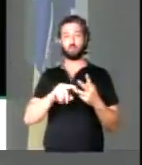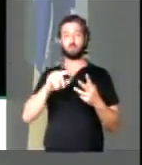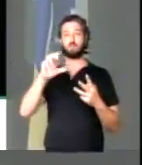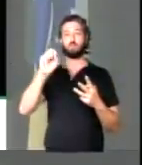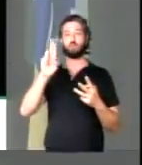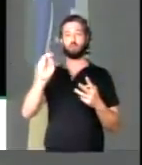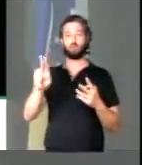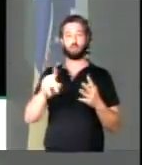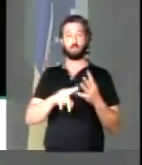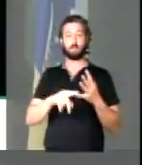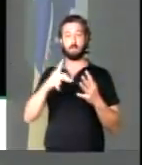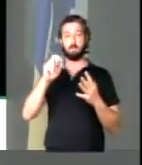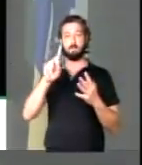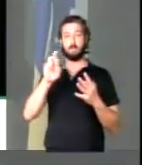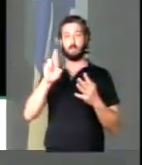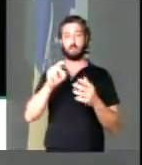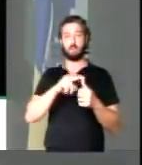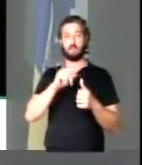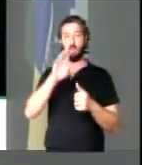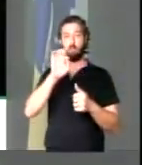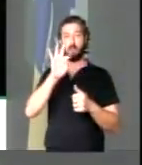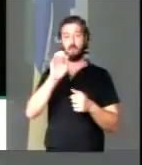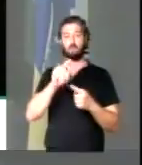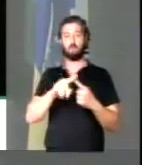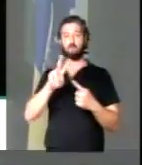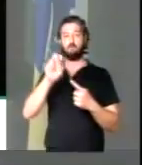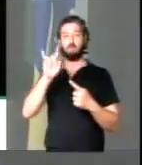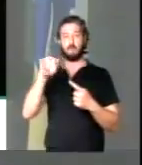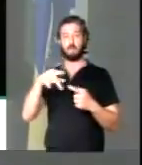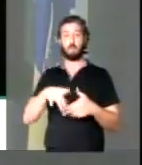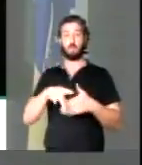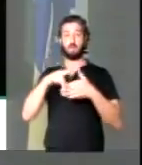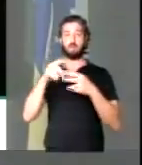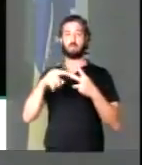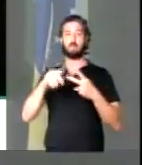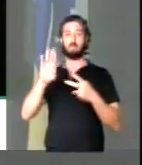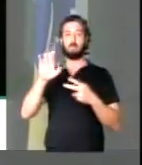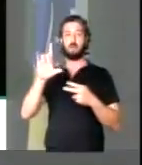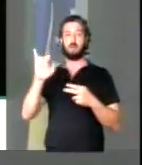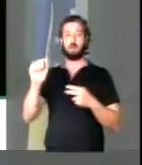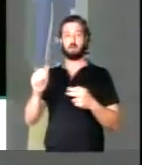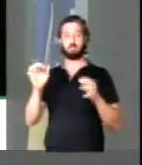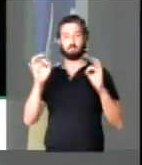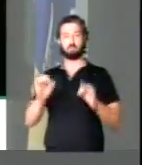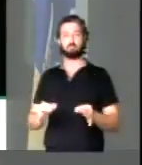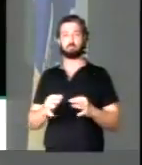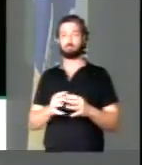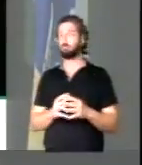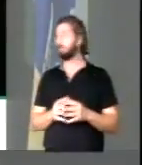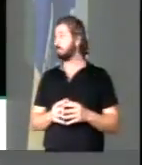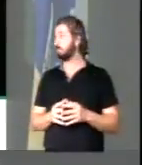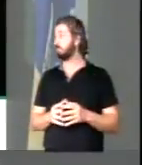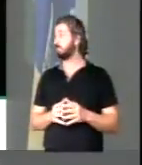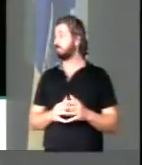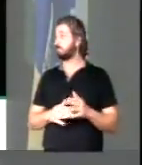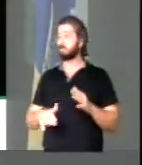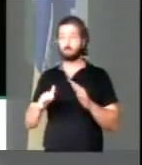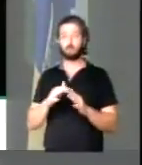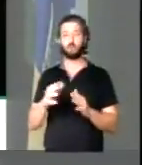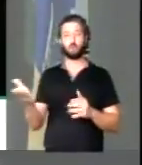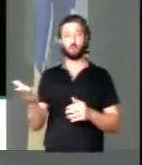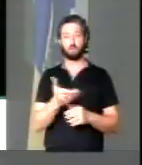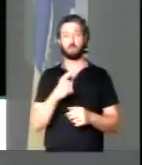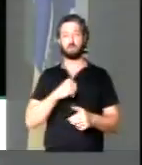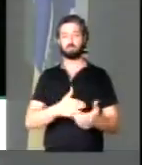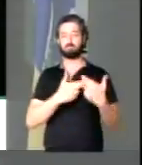Cabuçu, Pedro, Alberto, Valim e o nosso líder Baleia Rossi. Sem sombra alguma, todos vocês